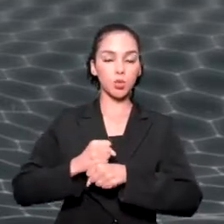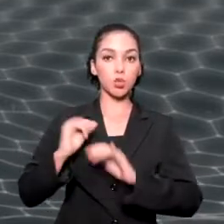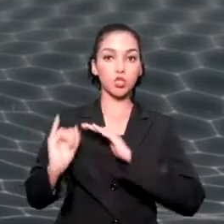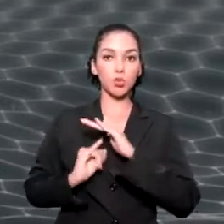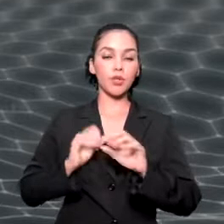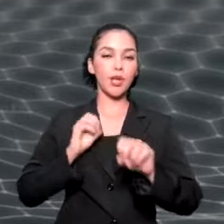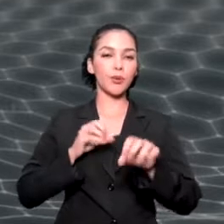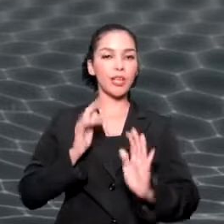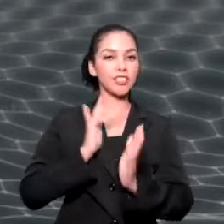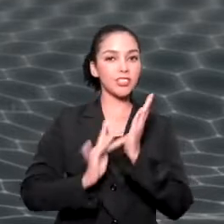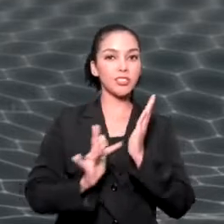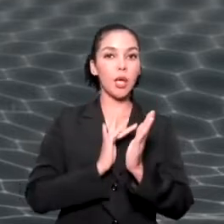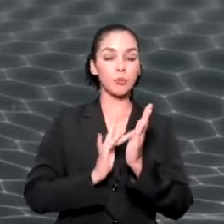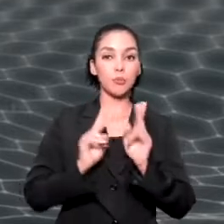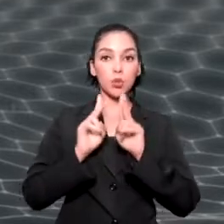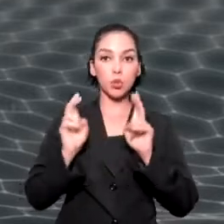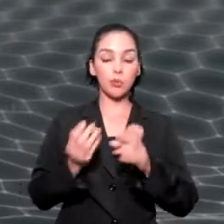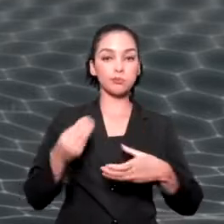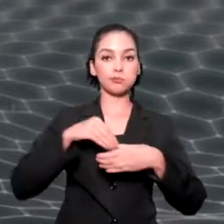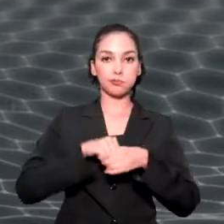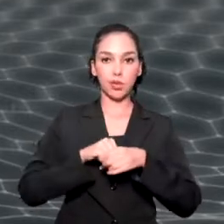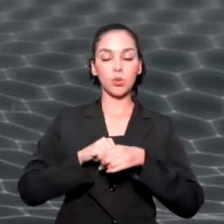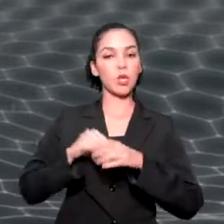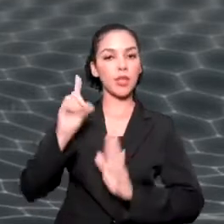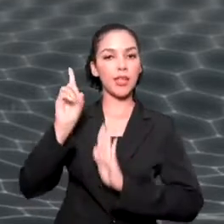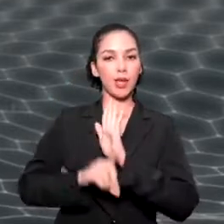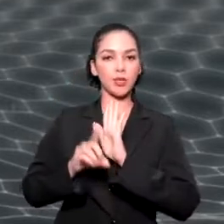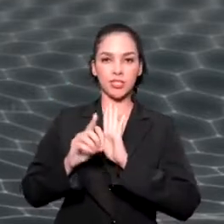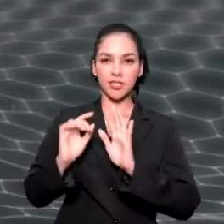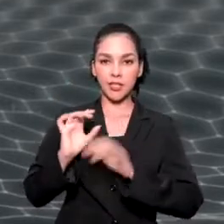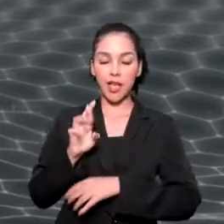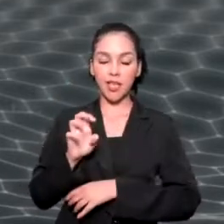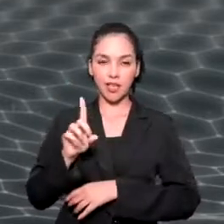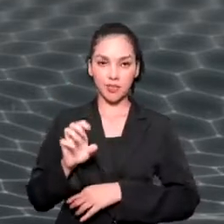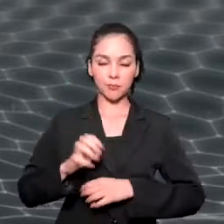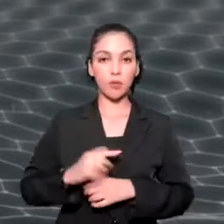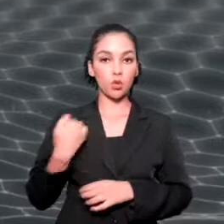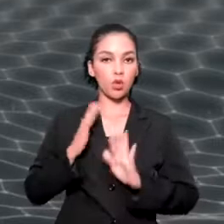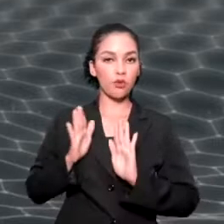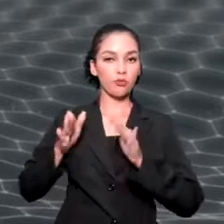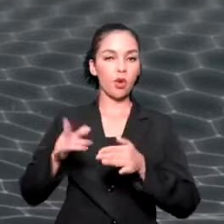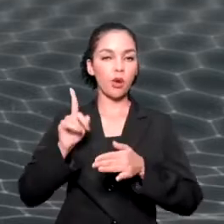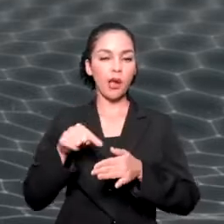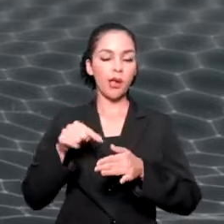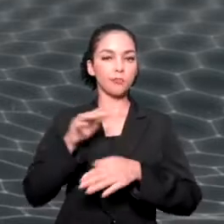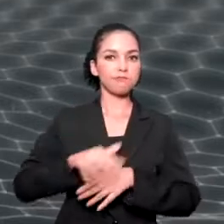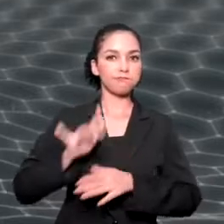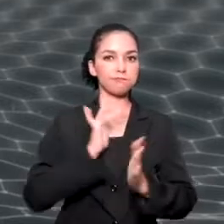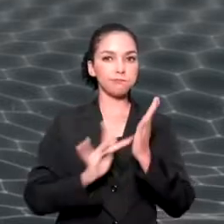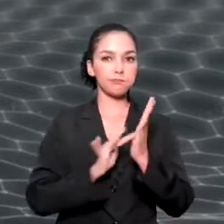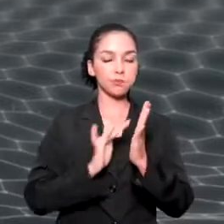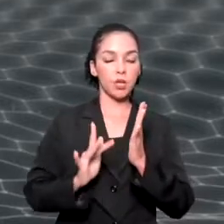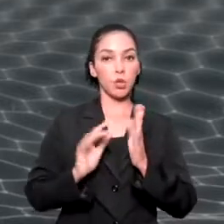Digital, que integra a rede de organizações da Coalizão Direitos na Rede. Nosso foco são os letramentos digitais